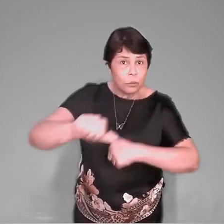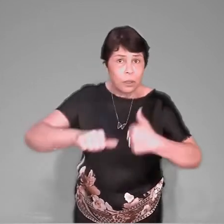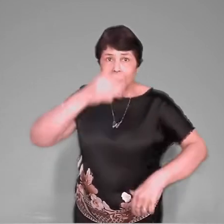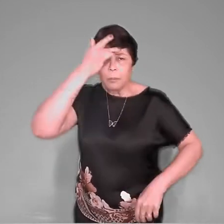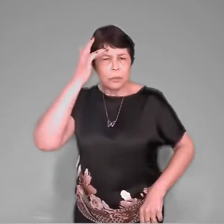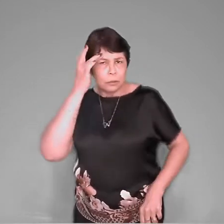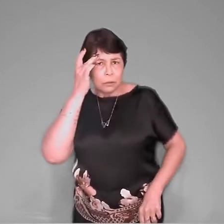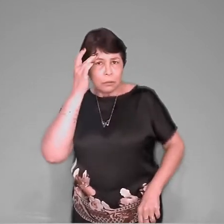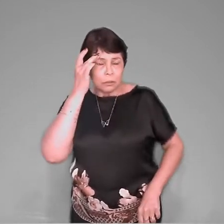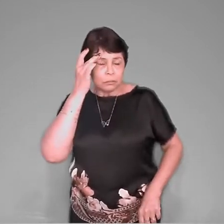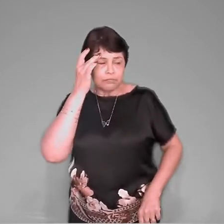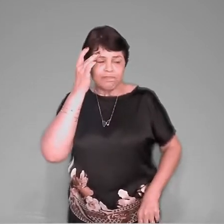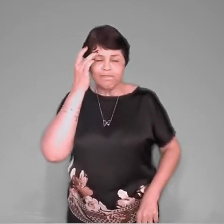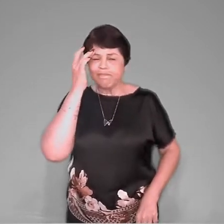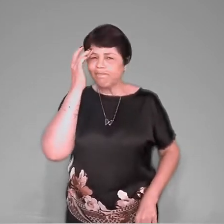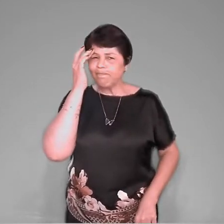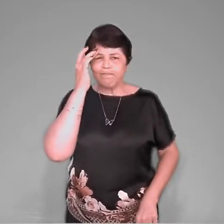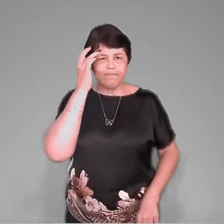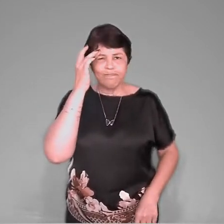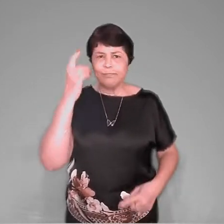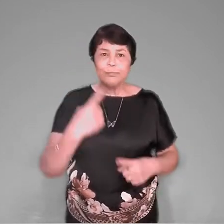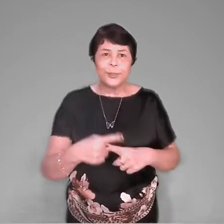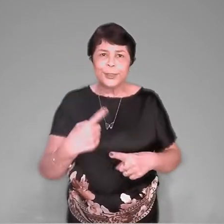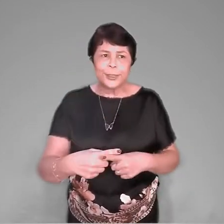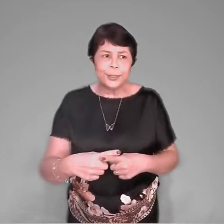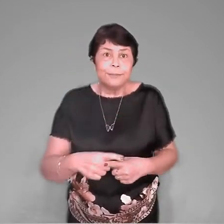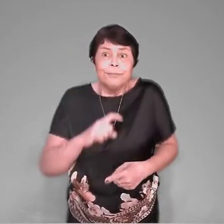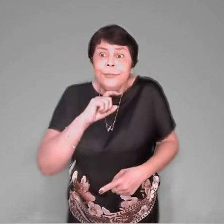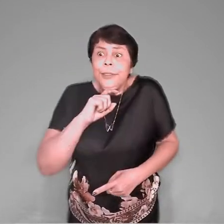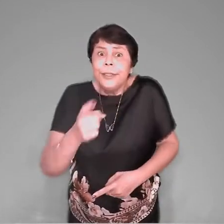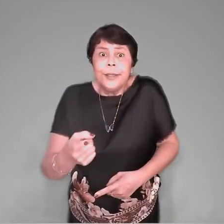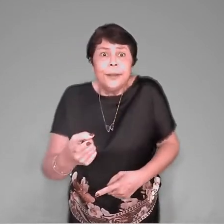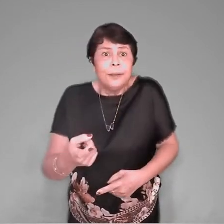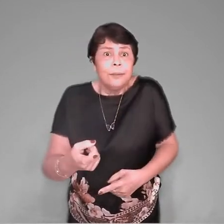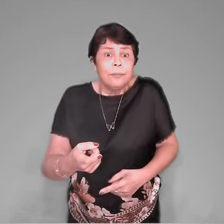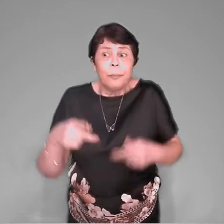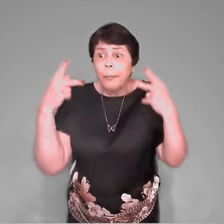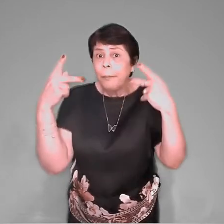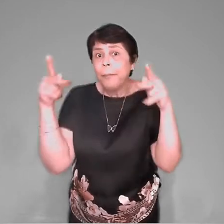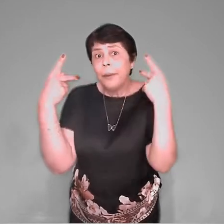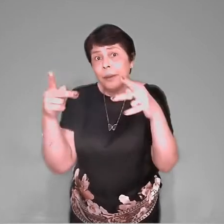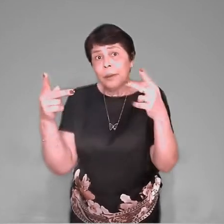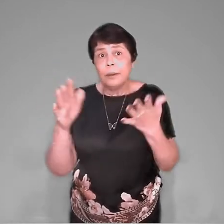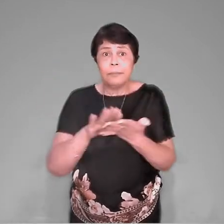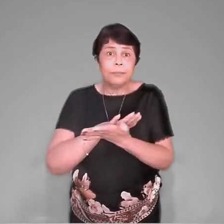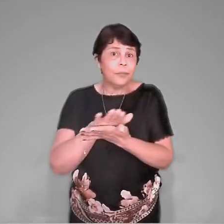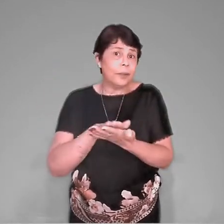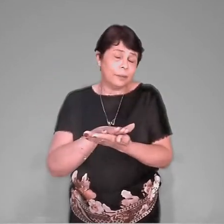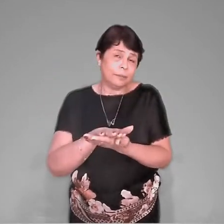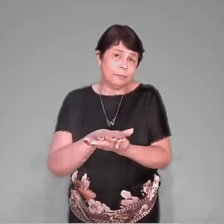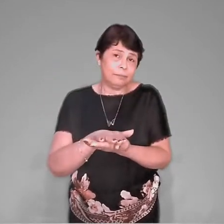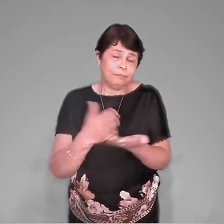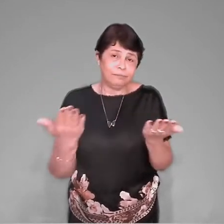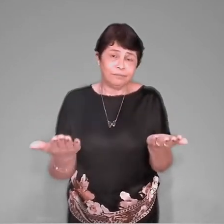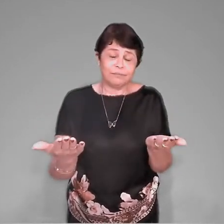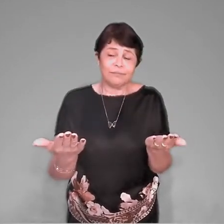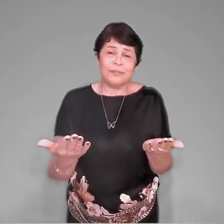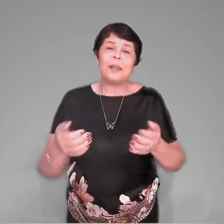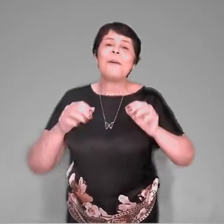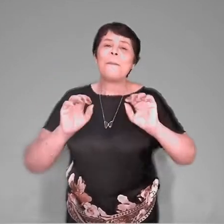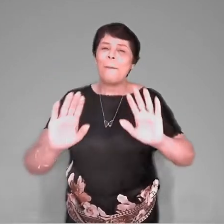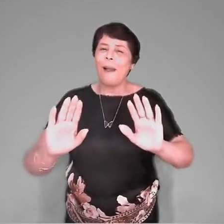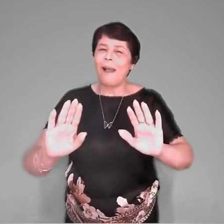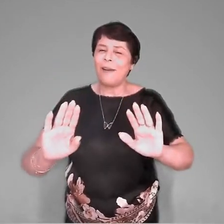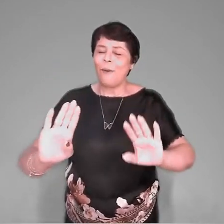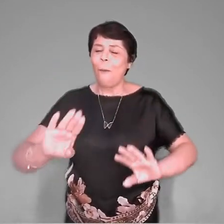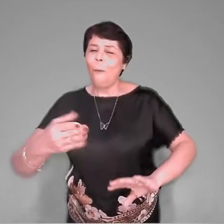alguém, convertendo o coração dos outros, abrindo o coração do pecador. Não, não. Mas na igreja espiritual, sim. Quando